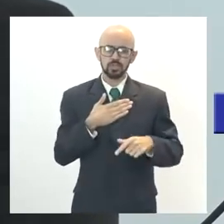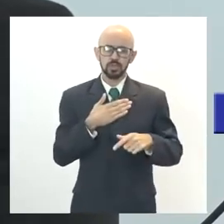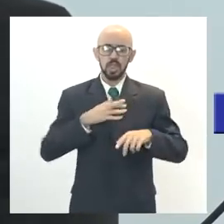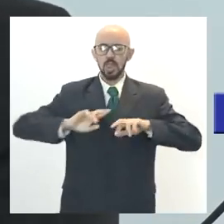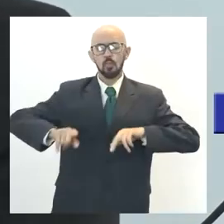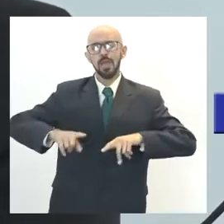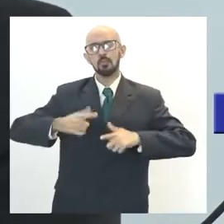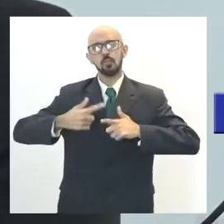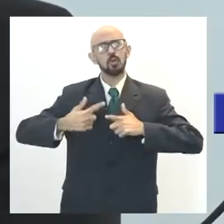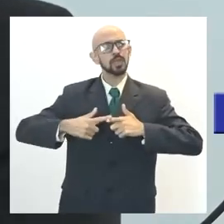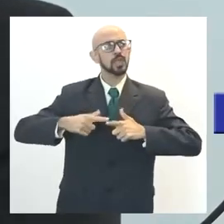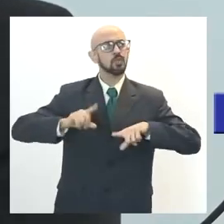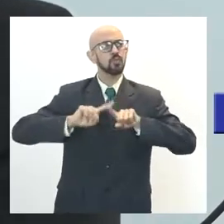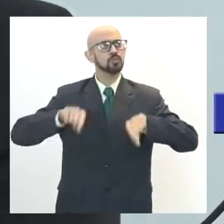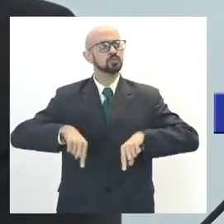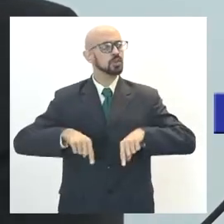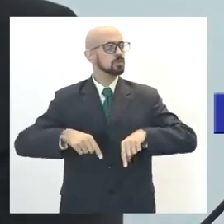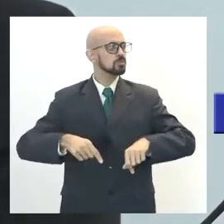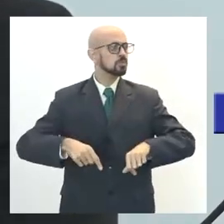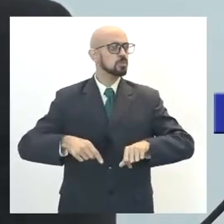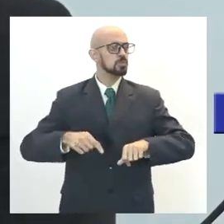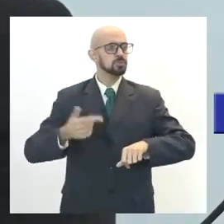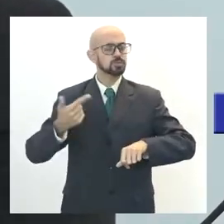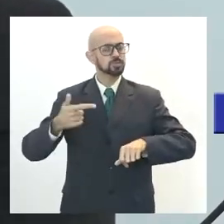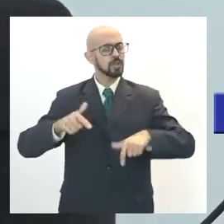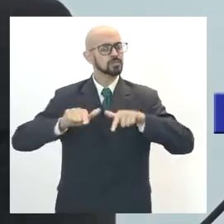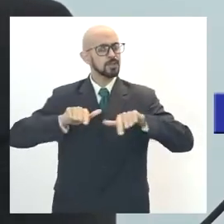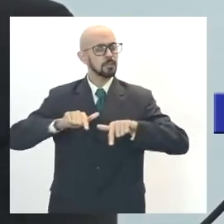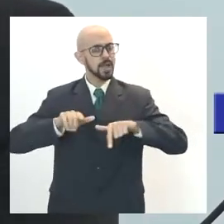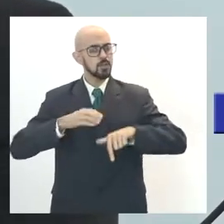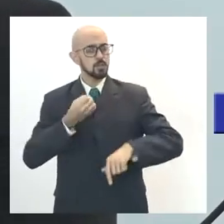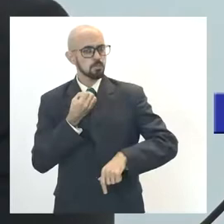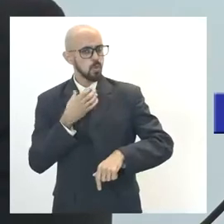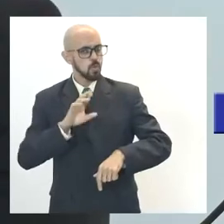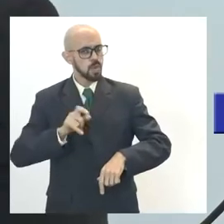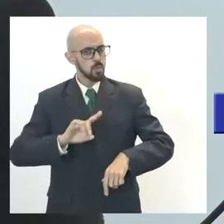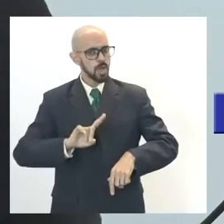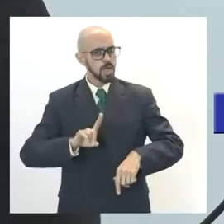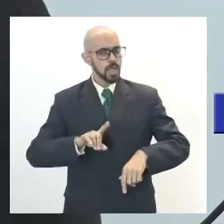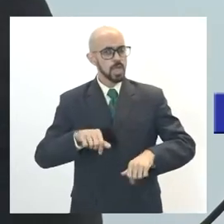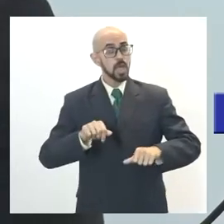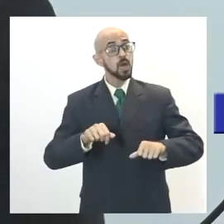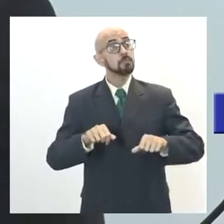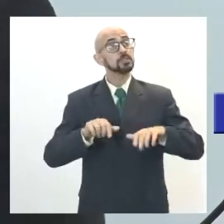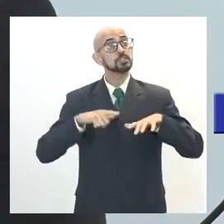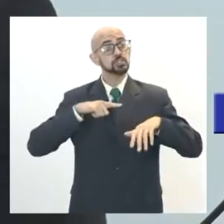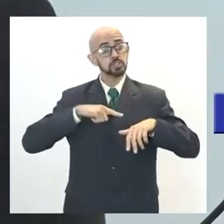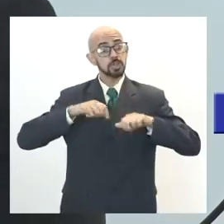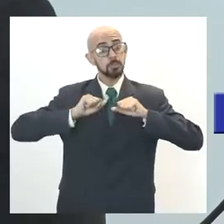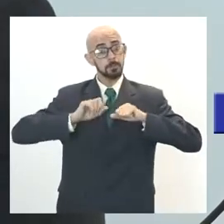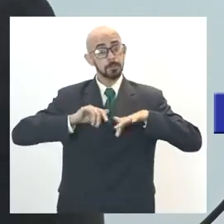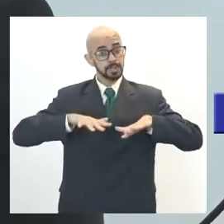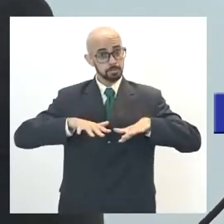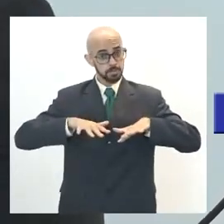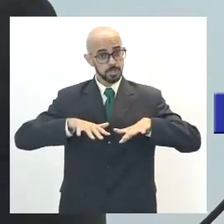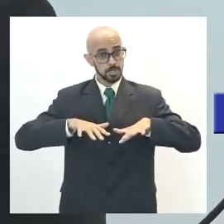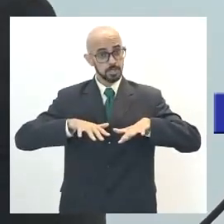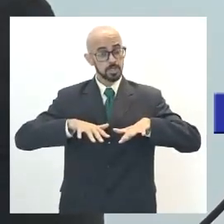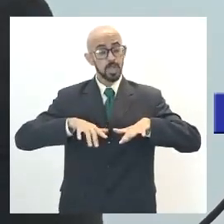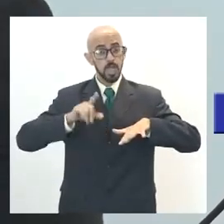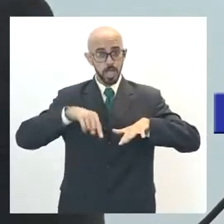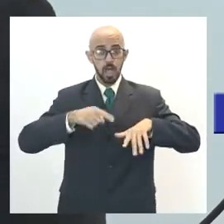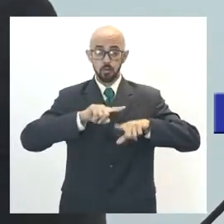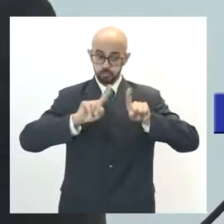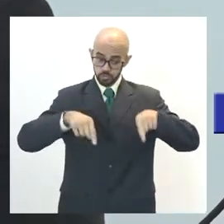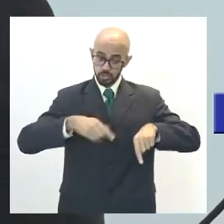né não porque a gente não saiba que durante a maior pandemia da nossa história recente né os quem está na Linha de Frente são